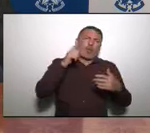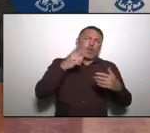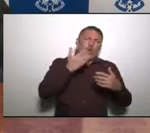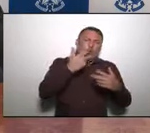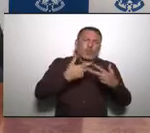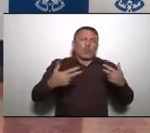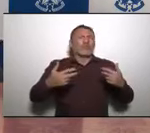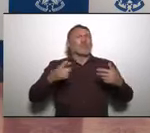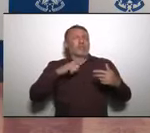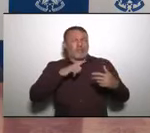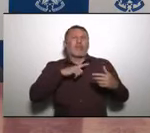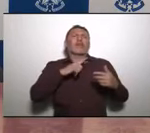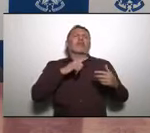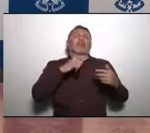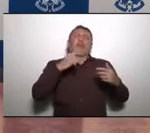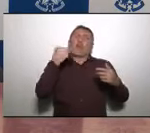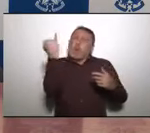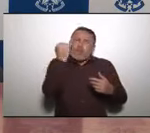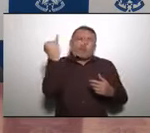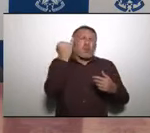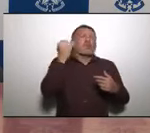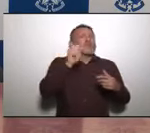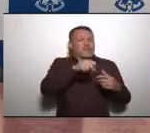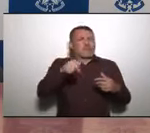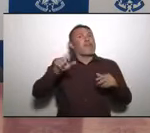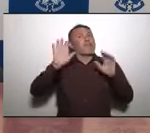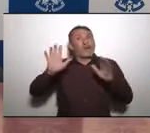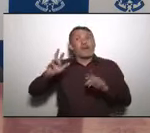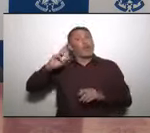essencial, mas isso exige que o dono do mercado